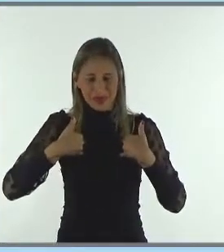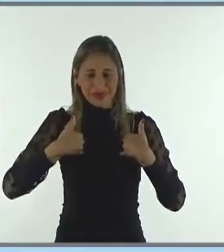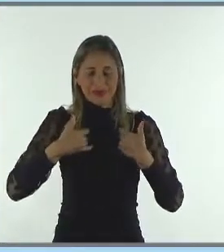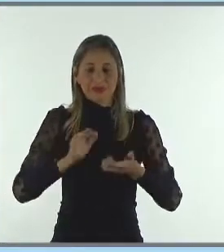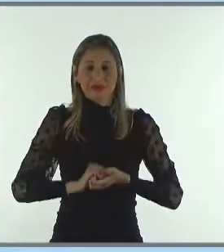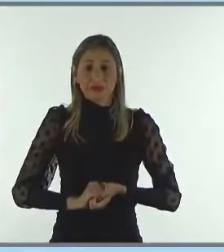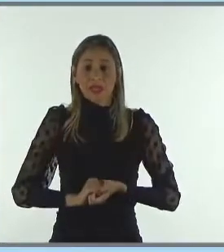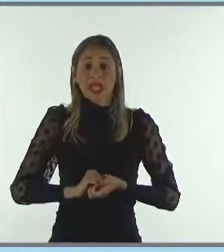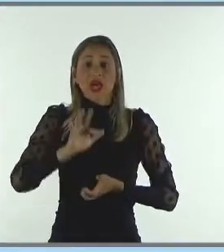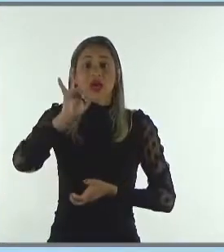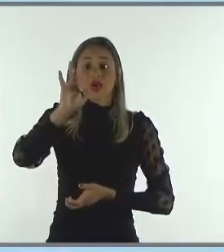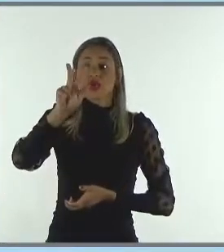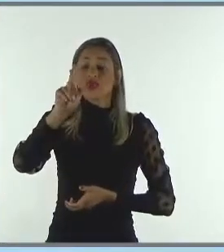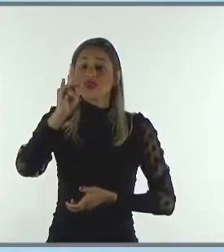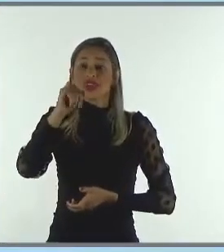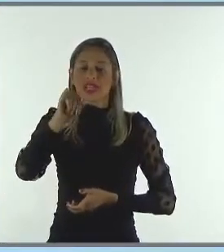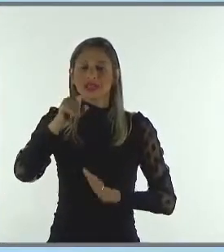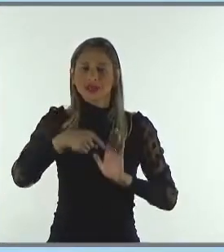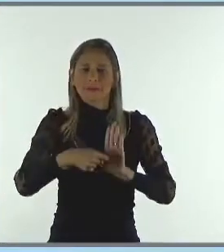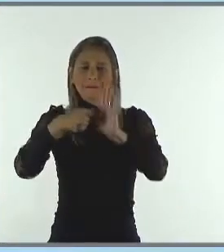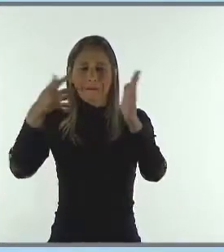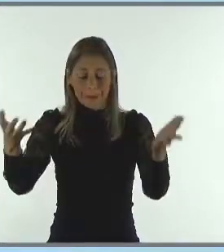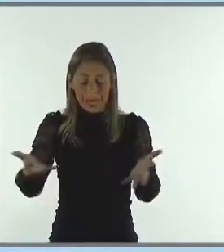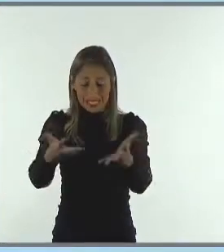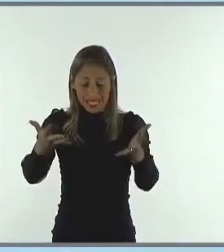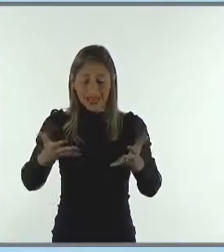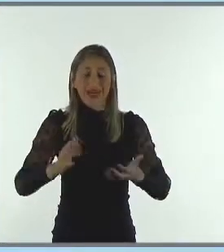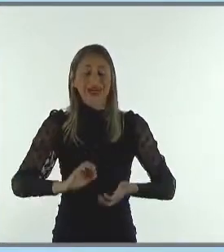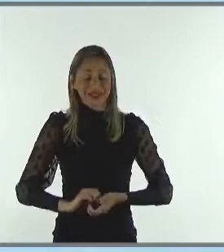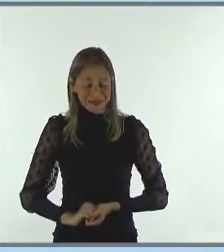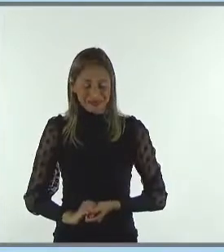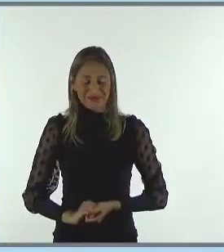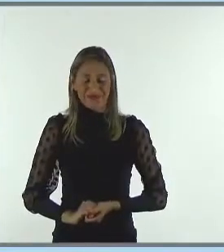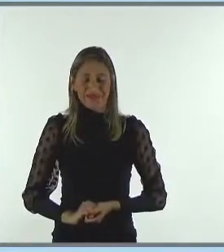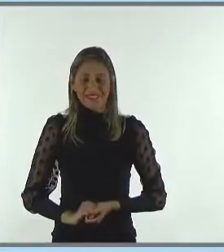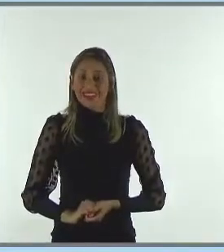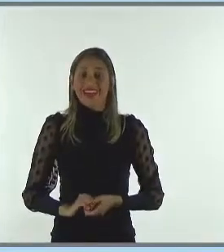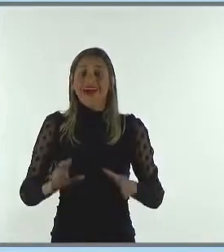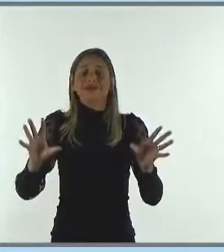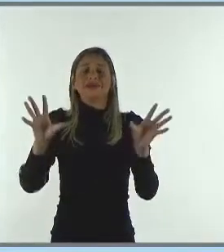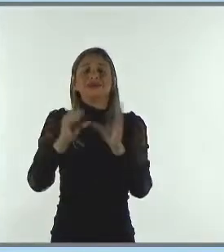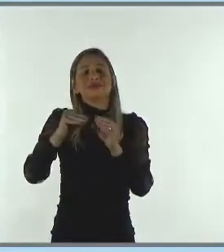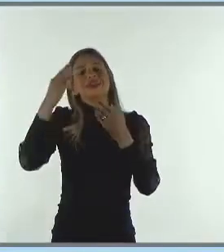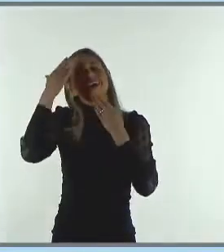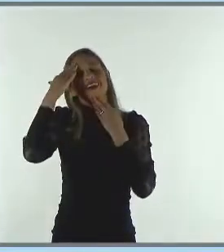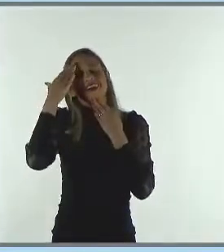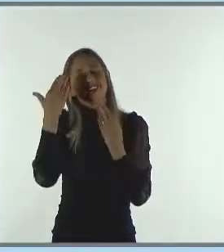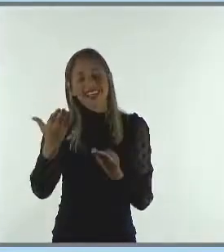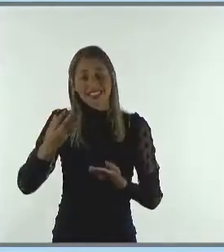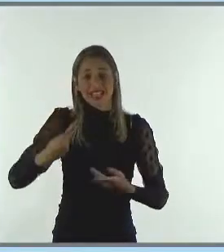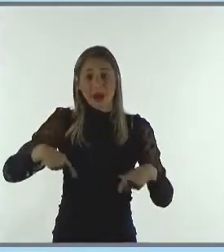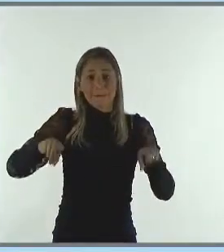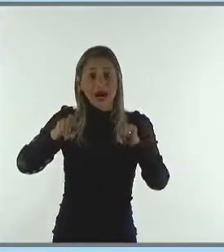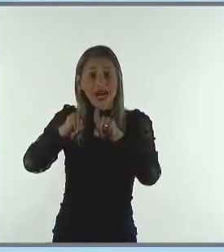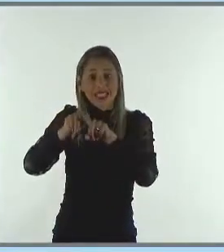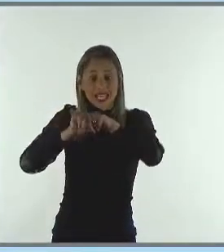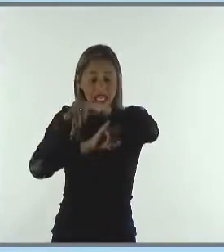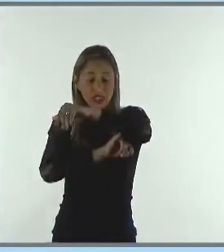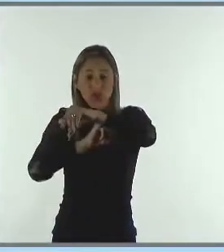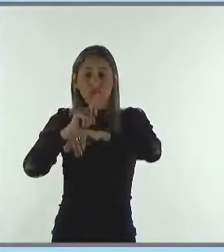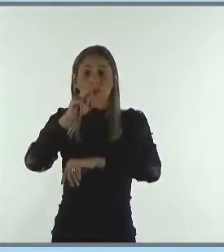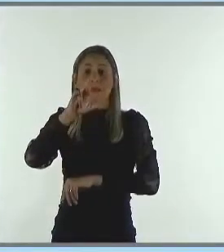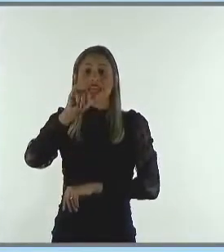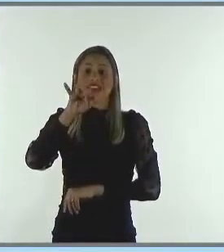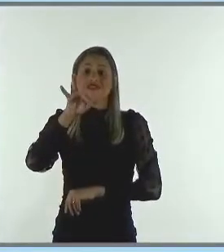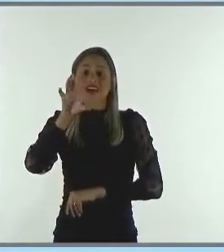o FLI está prestando. E, enfim, agradecer a parceria do Instituto Periférico e a todas